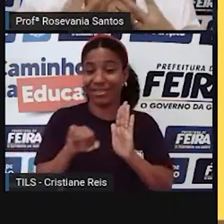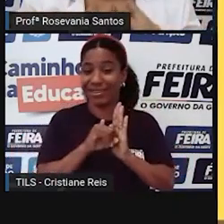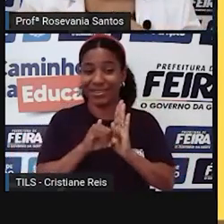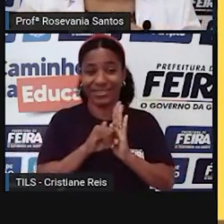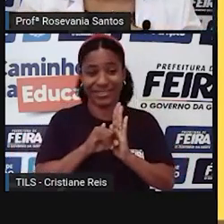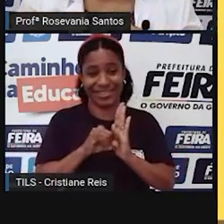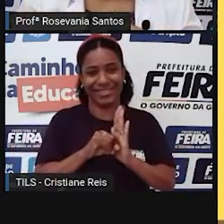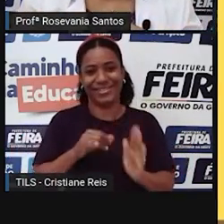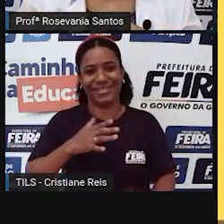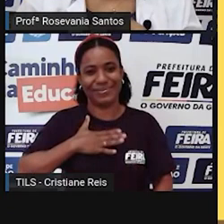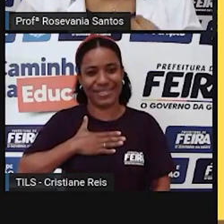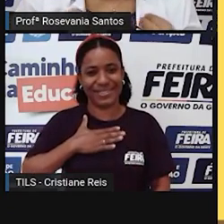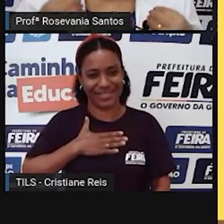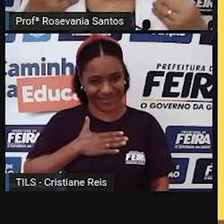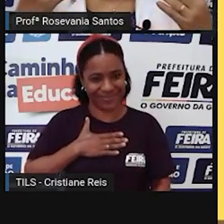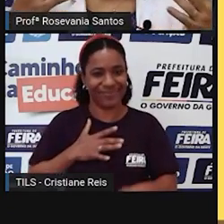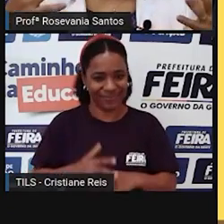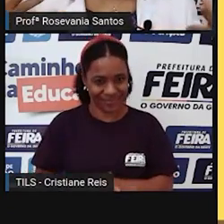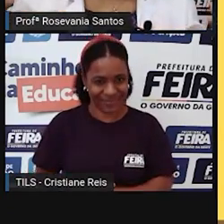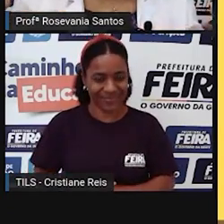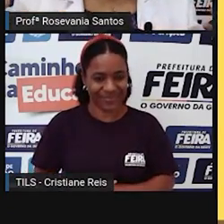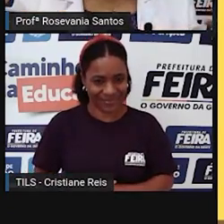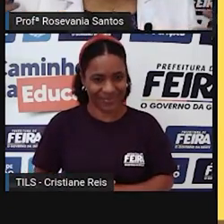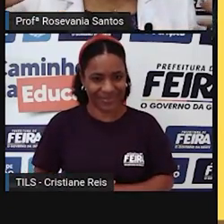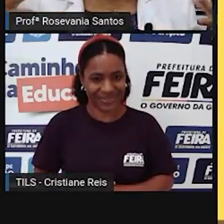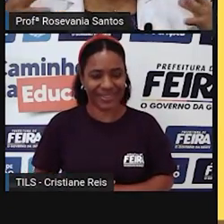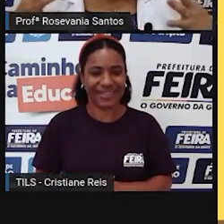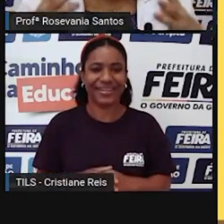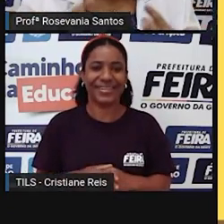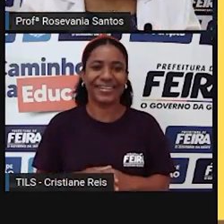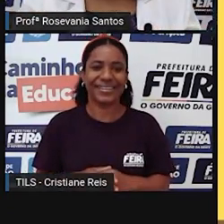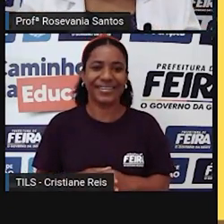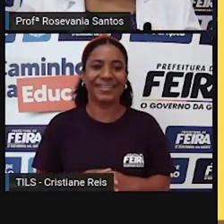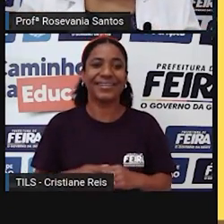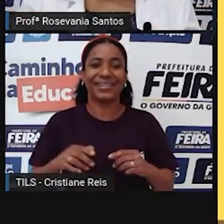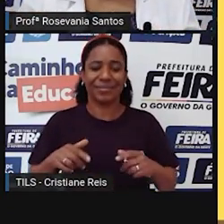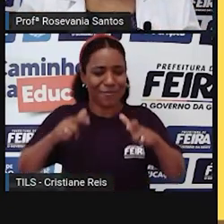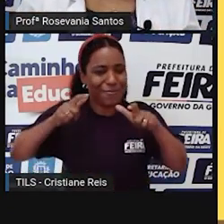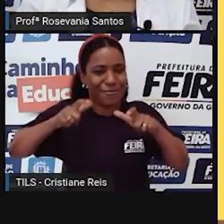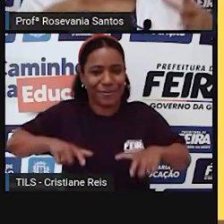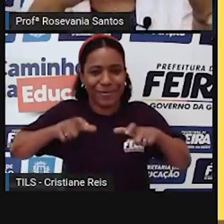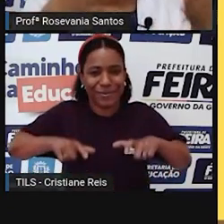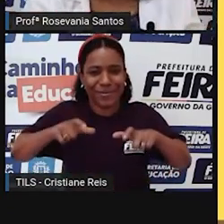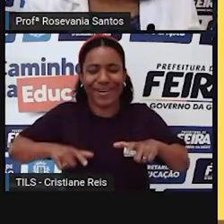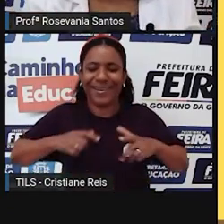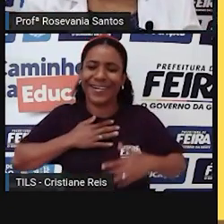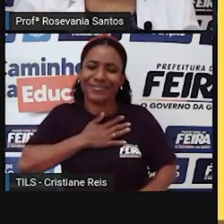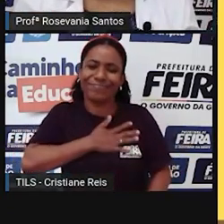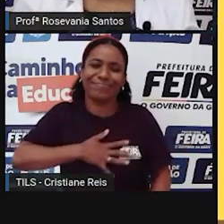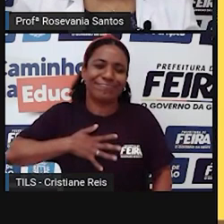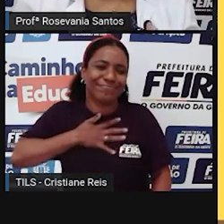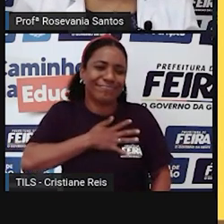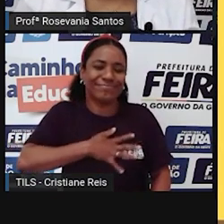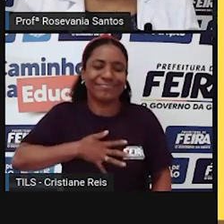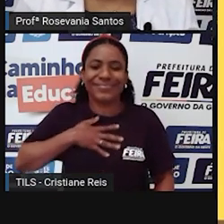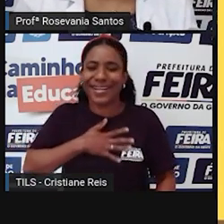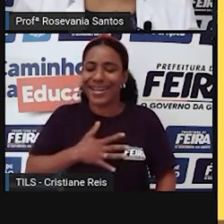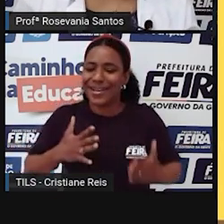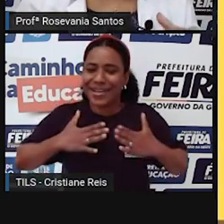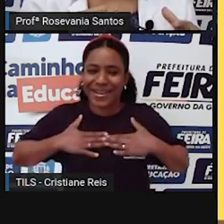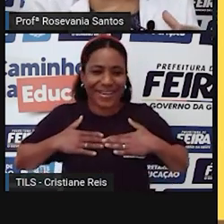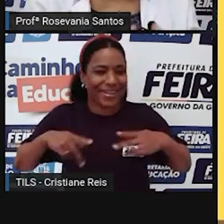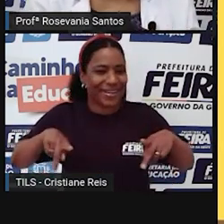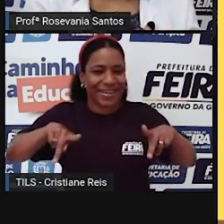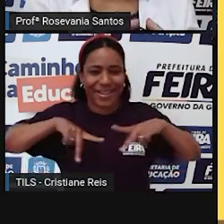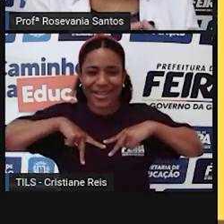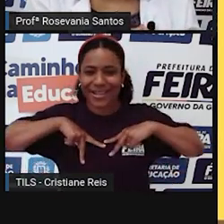sua identidade, para a sua, bora dizer assim, sua liberdade, sua privacidade. Então, o lugar